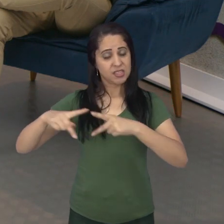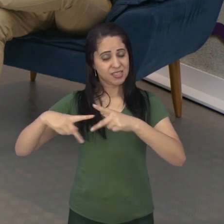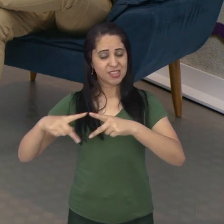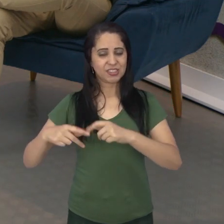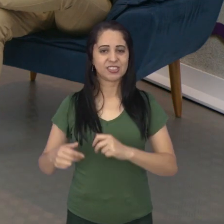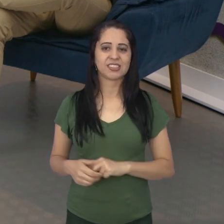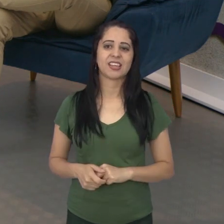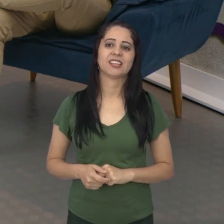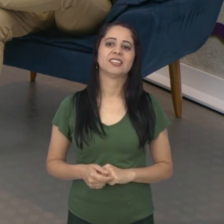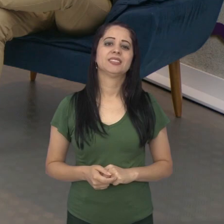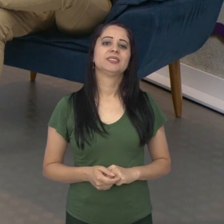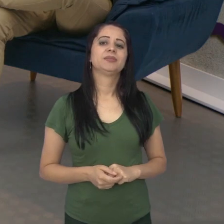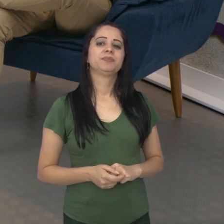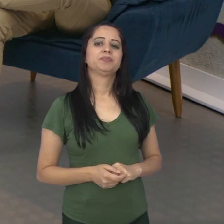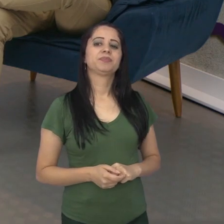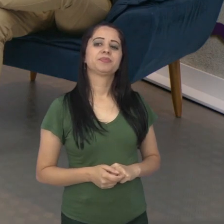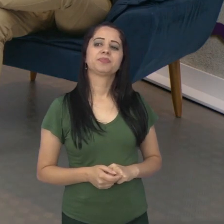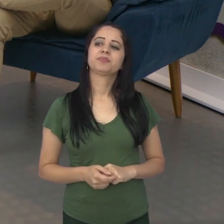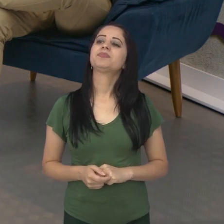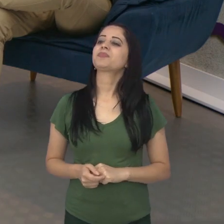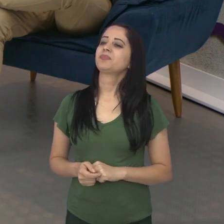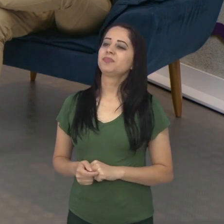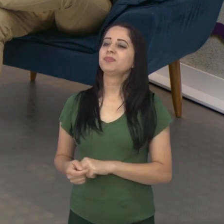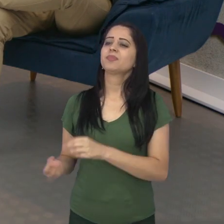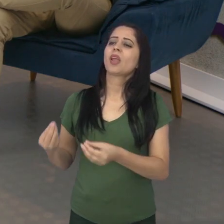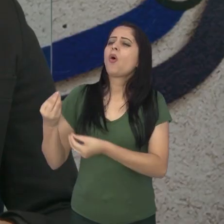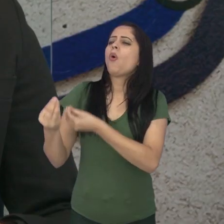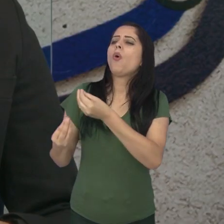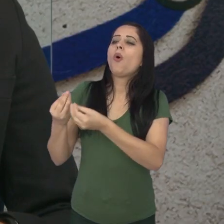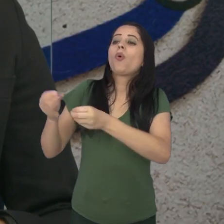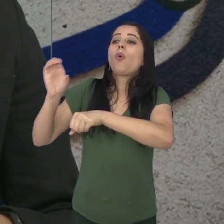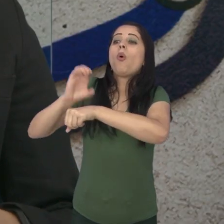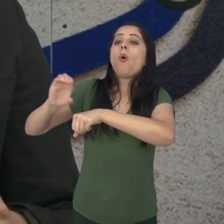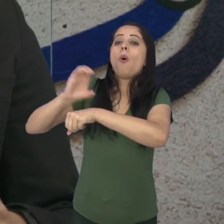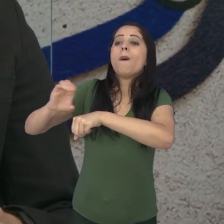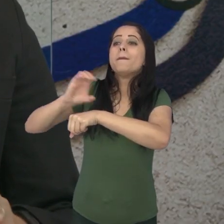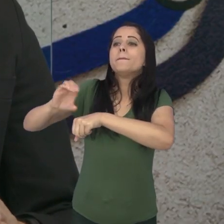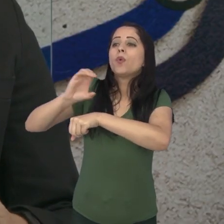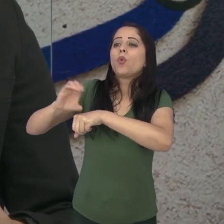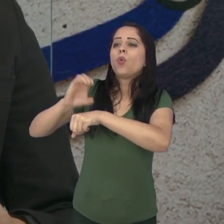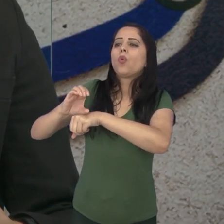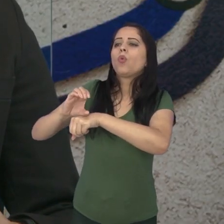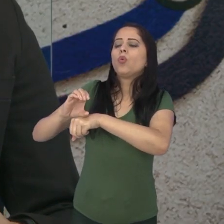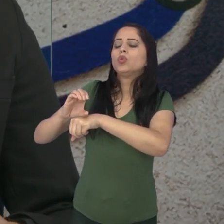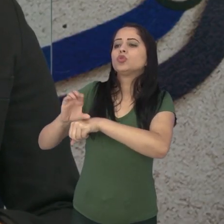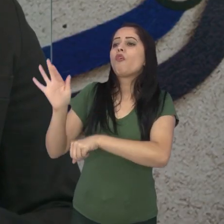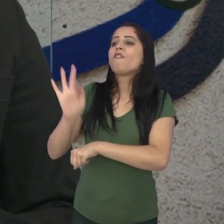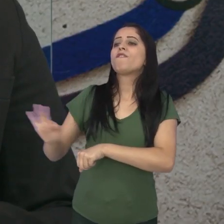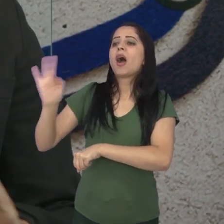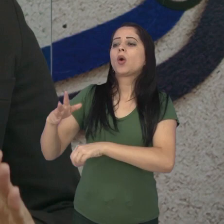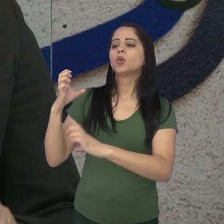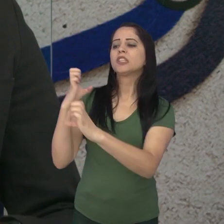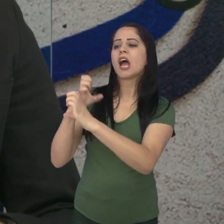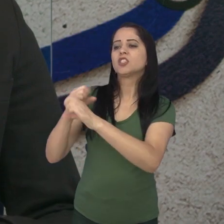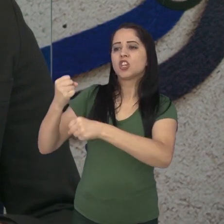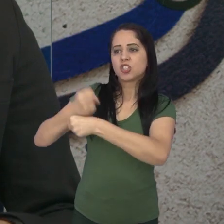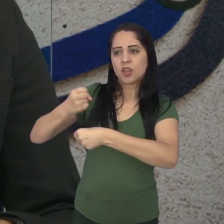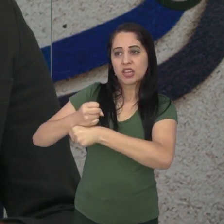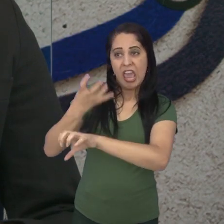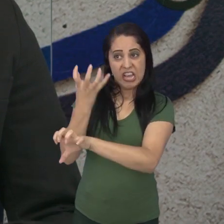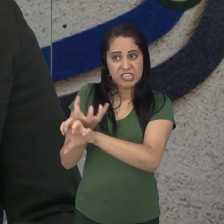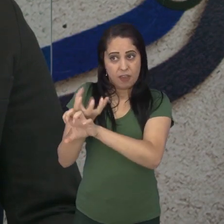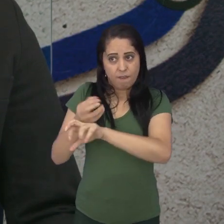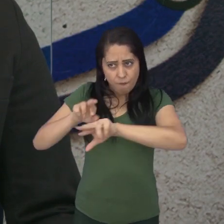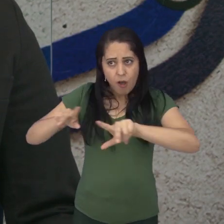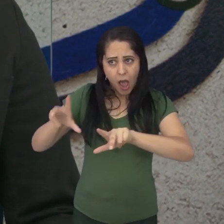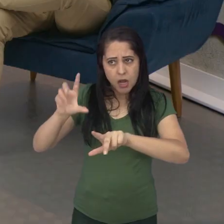José dos Campos. Professora, como que é o curso, como que é a graduação de engenharia civil? Tem várias matérias diferentes,